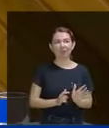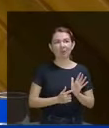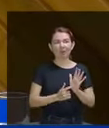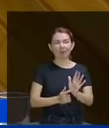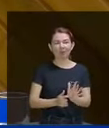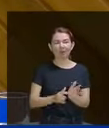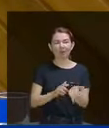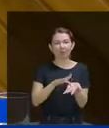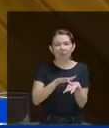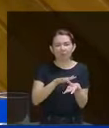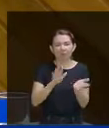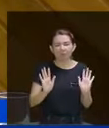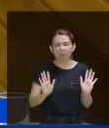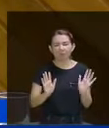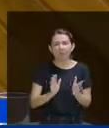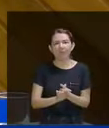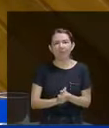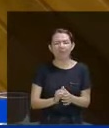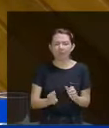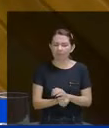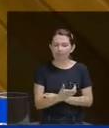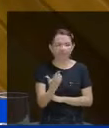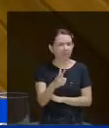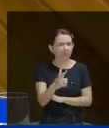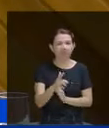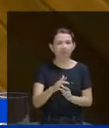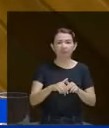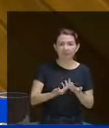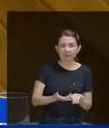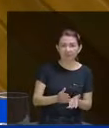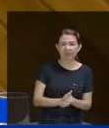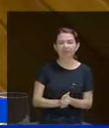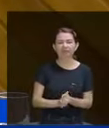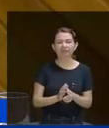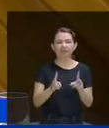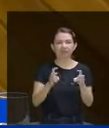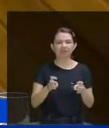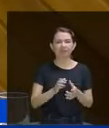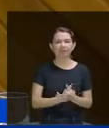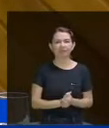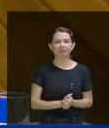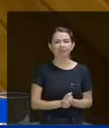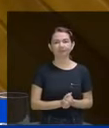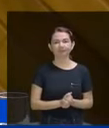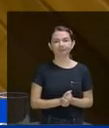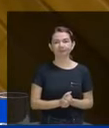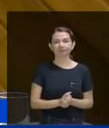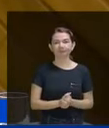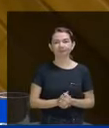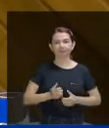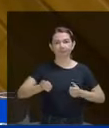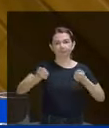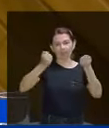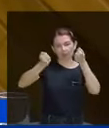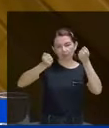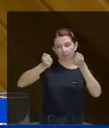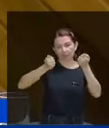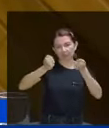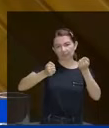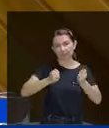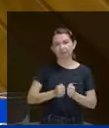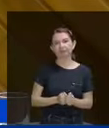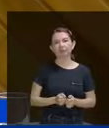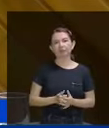sem evidências de má-fé. Portanto, excelências, o que se constata na espécie é de que, da análise do conteúdo